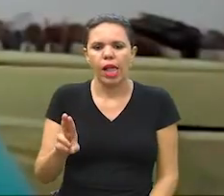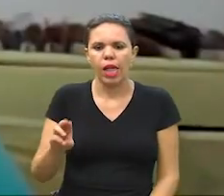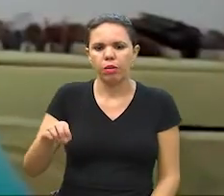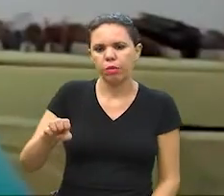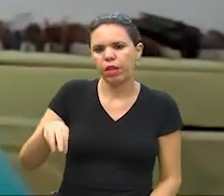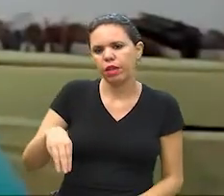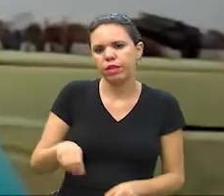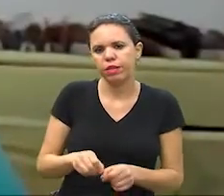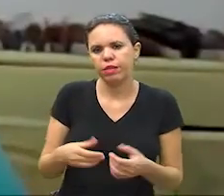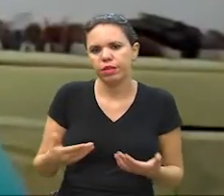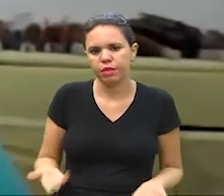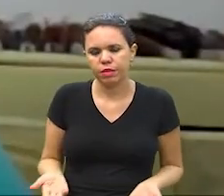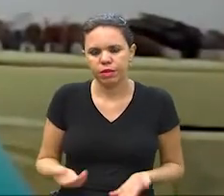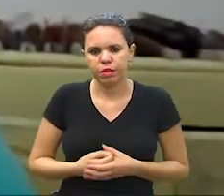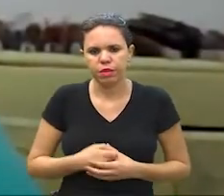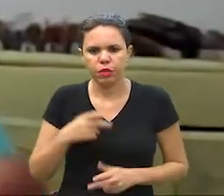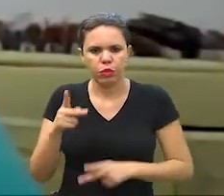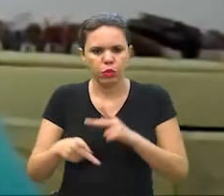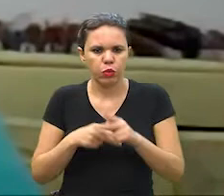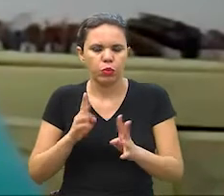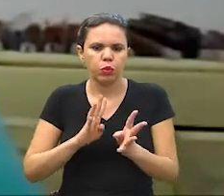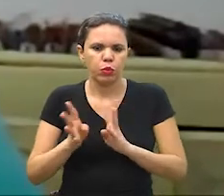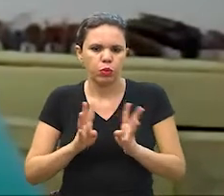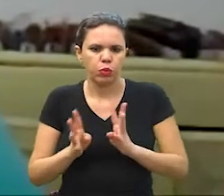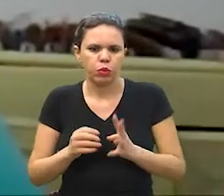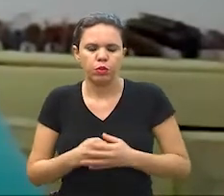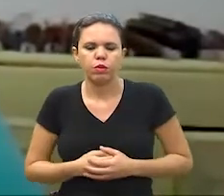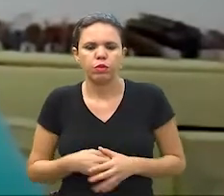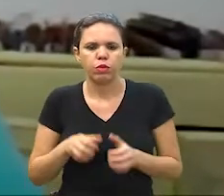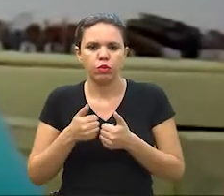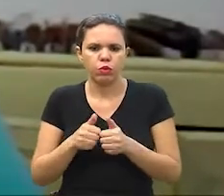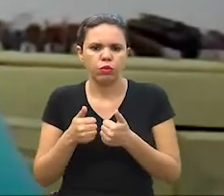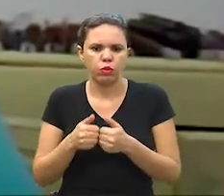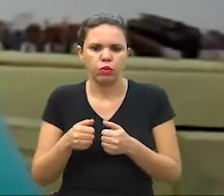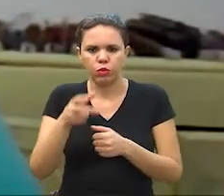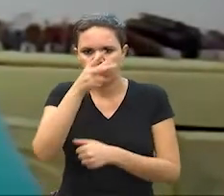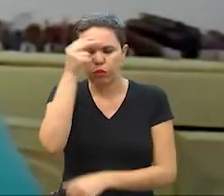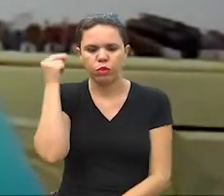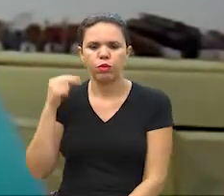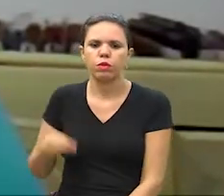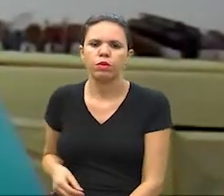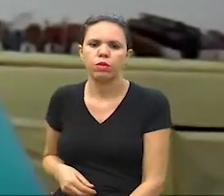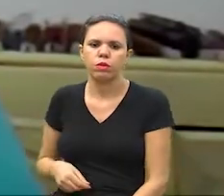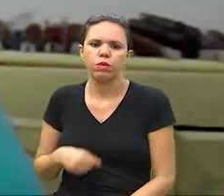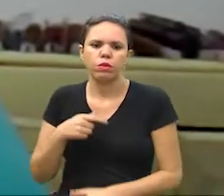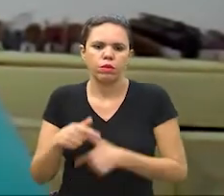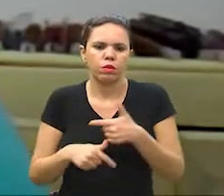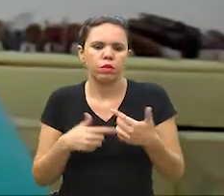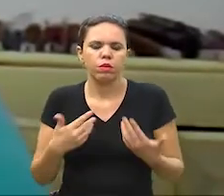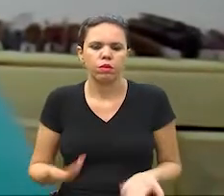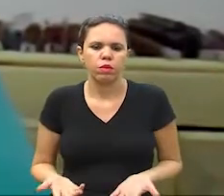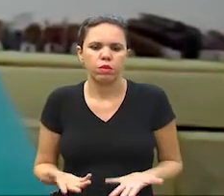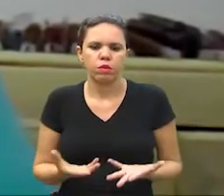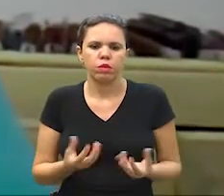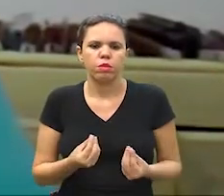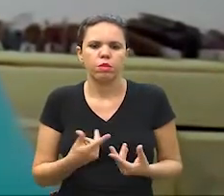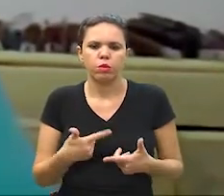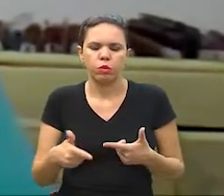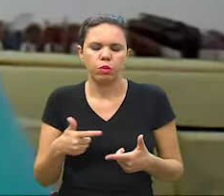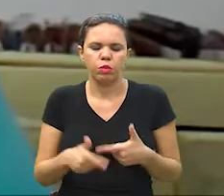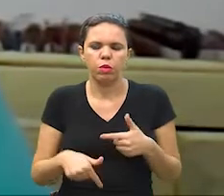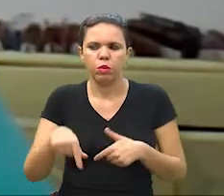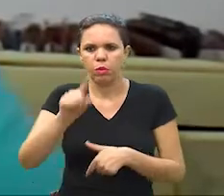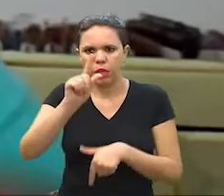né? As pessoas se aglomeram no transporte público para ir trabalhar. Muitas situações é para